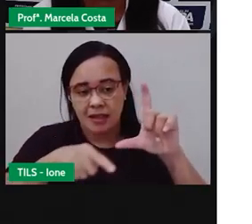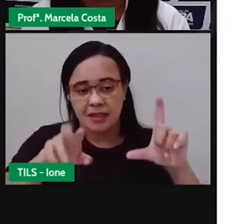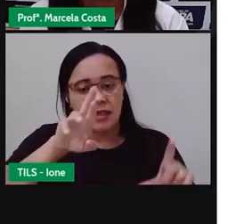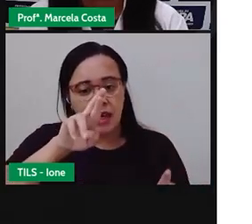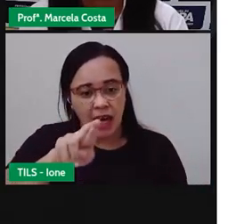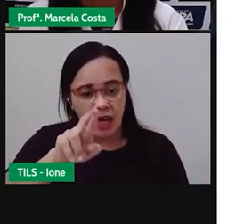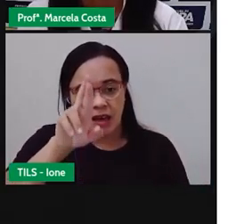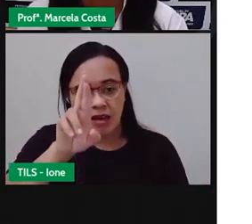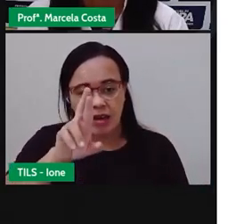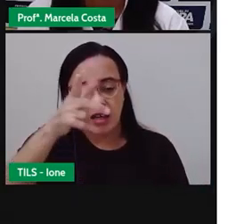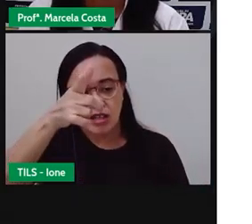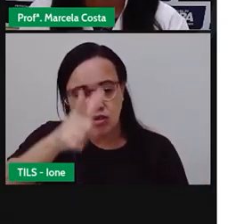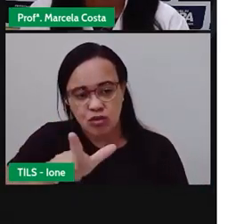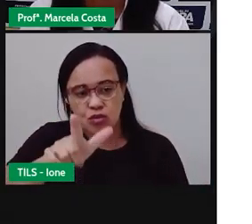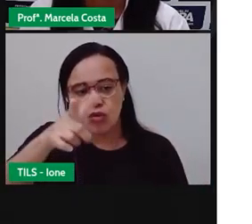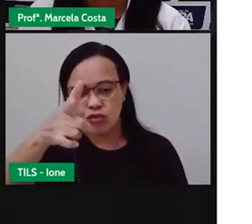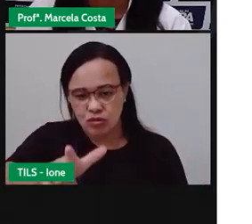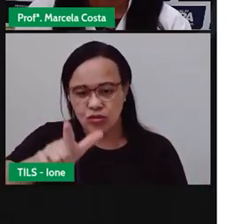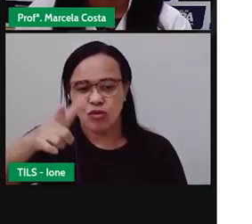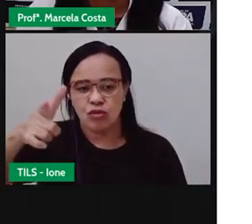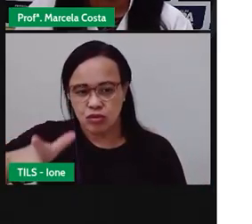palavras?